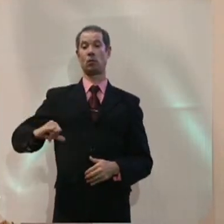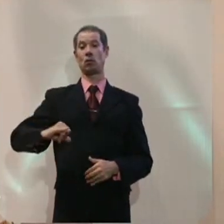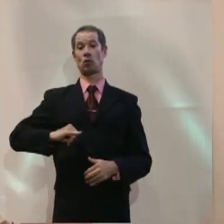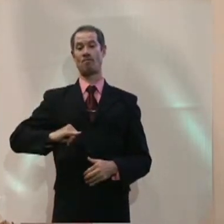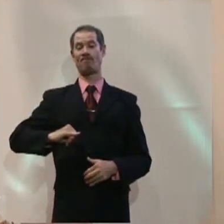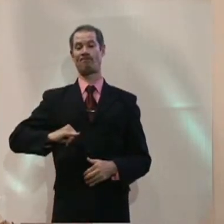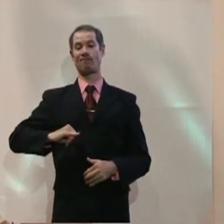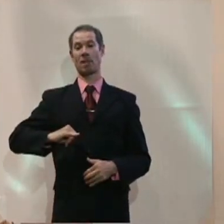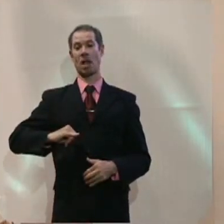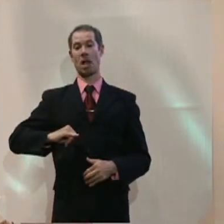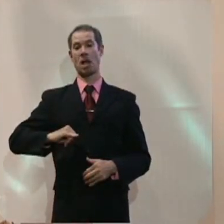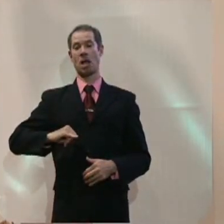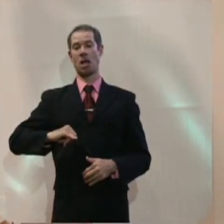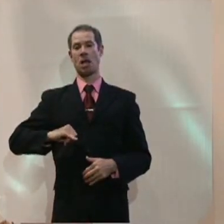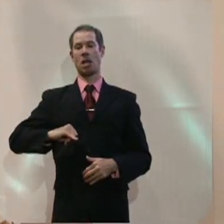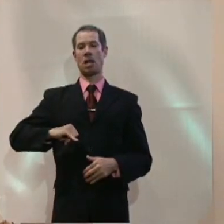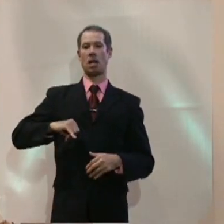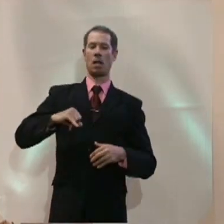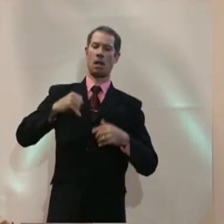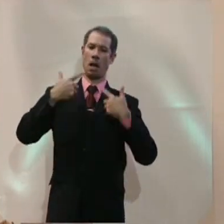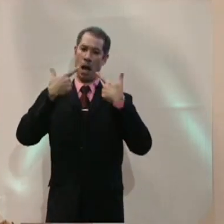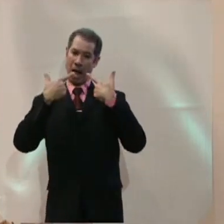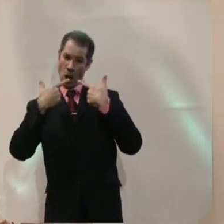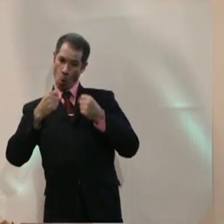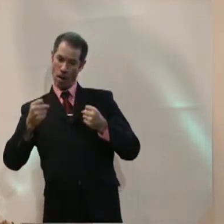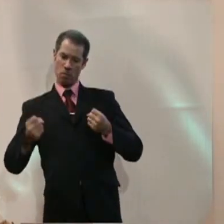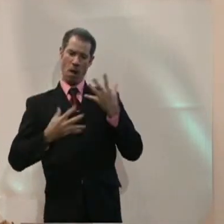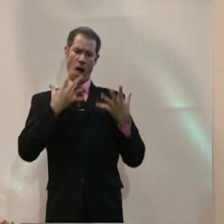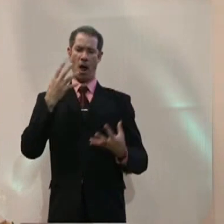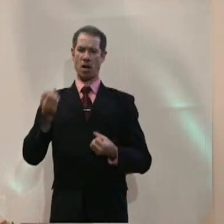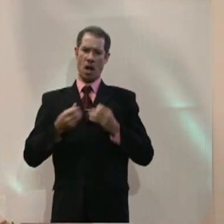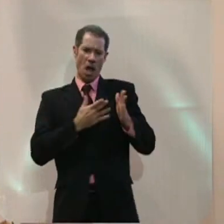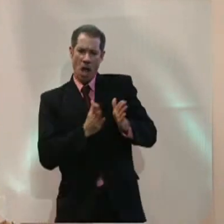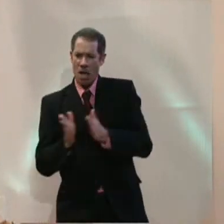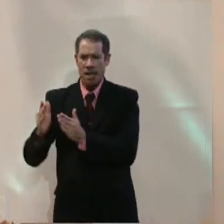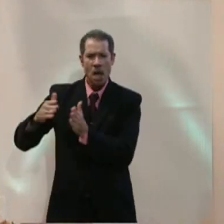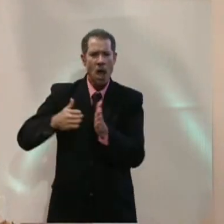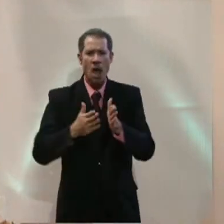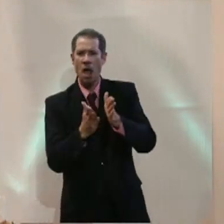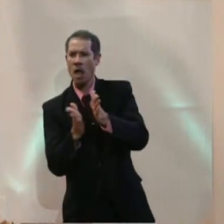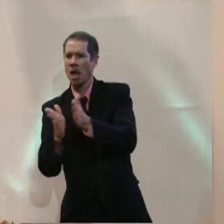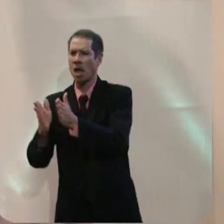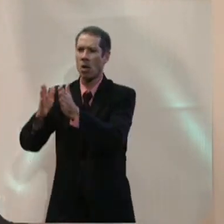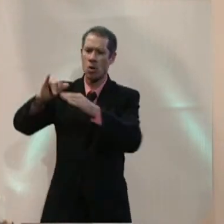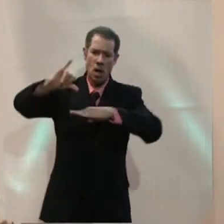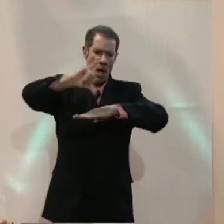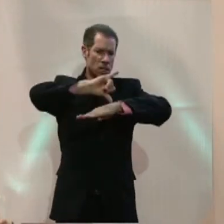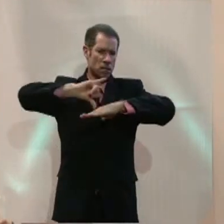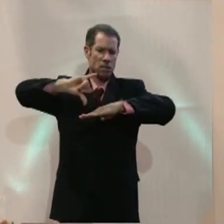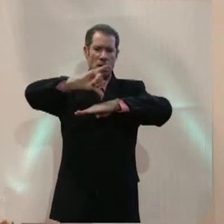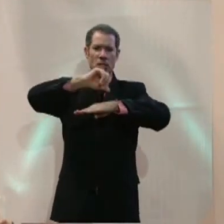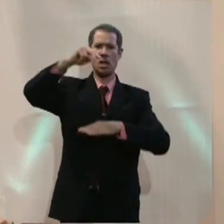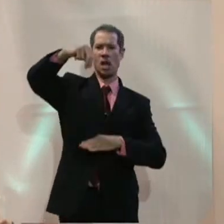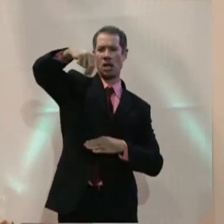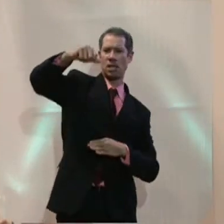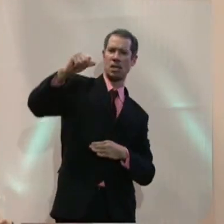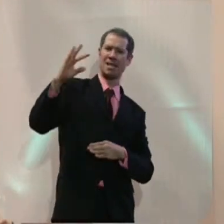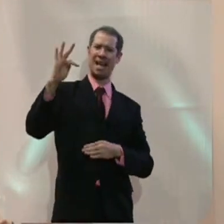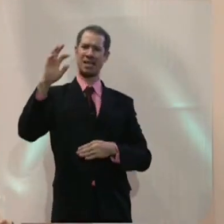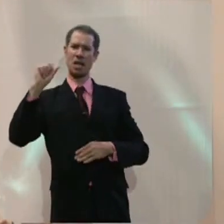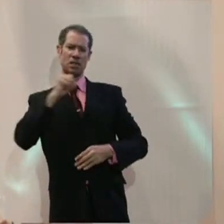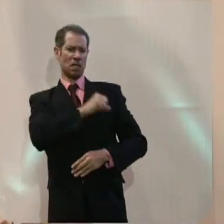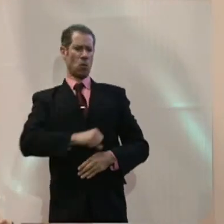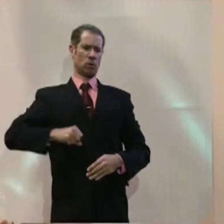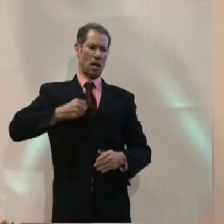simbolizados aqui, em linguagem poética, por rios de azeite e ruas de nata. É isso que ele está dizendo, olha, tenho saudade